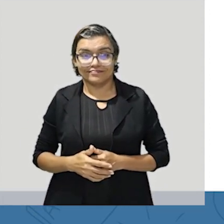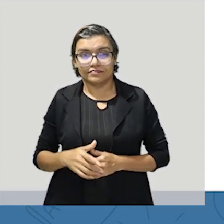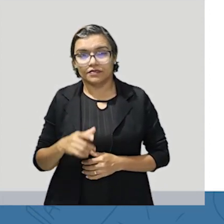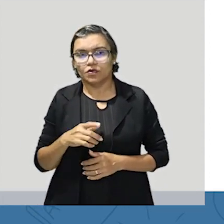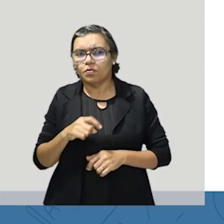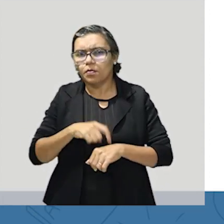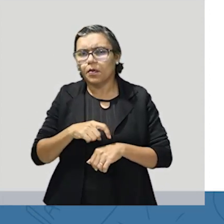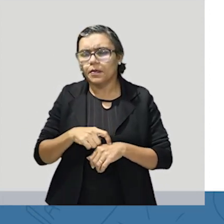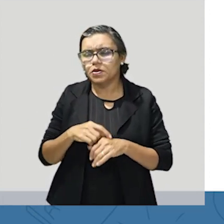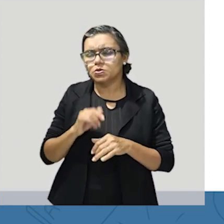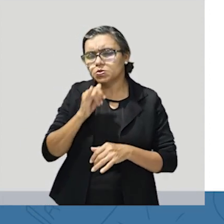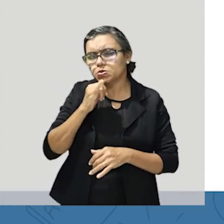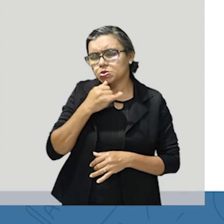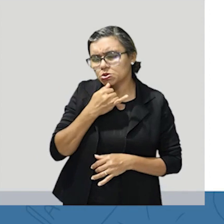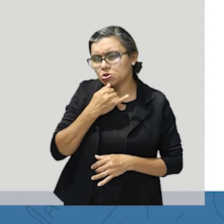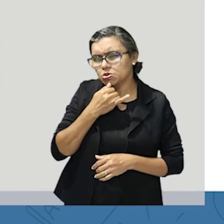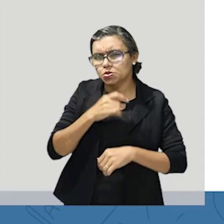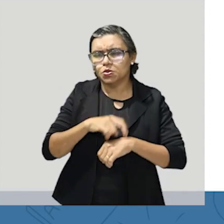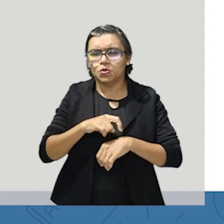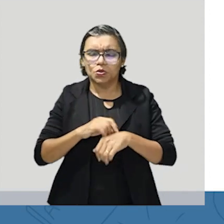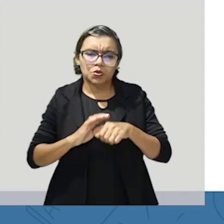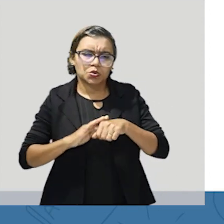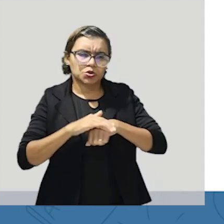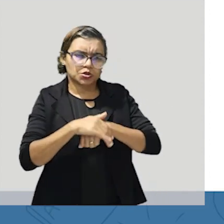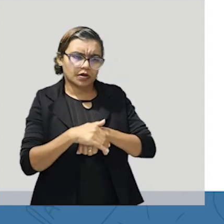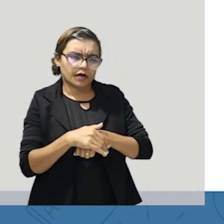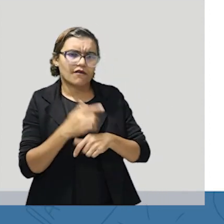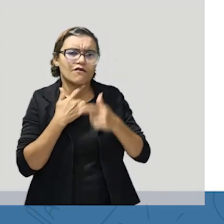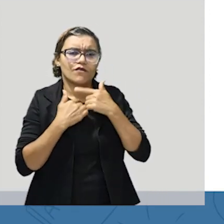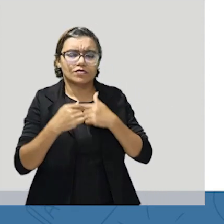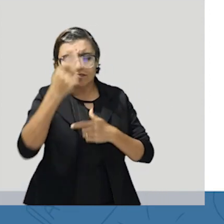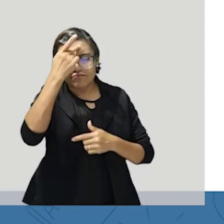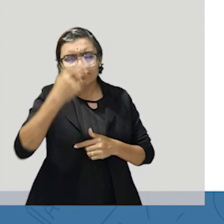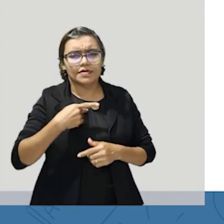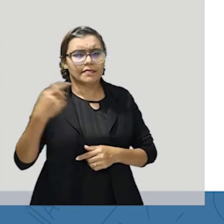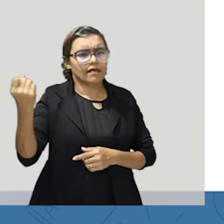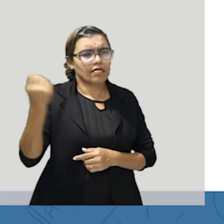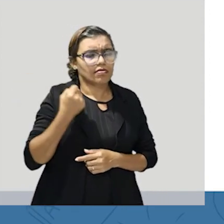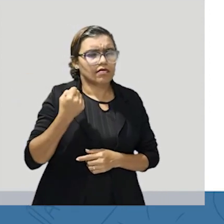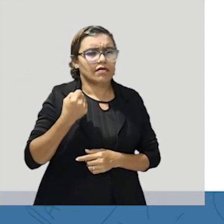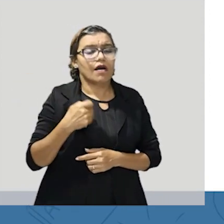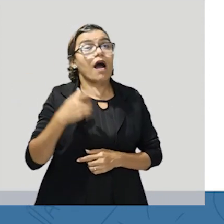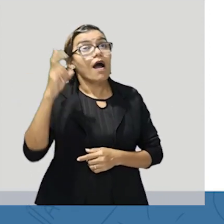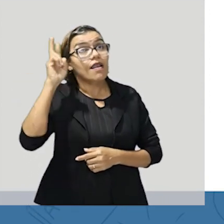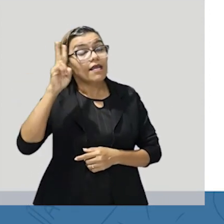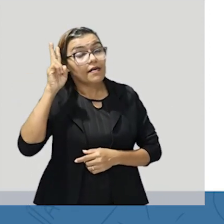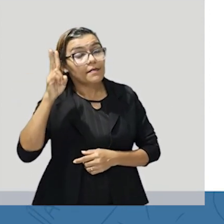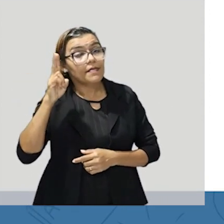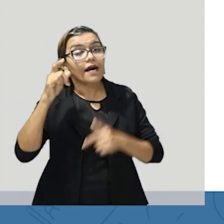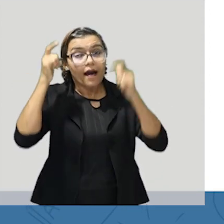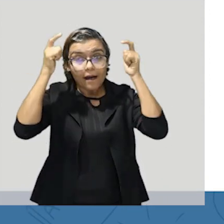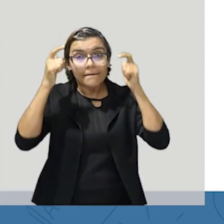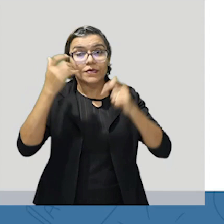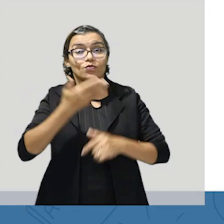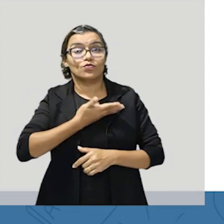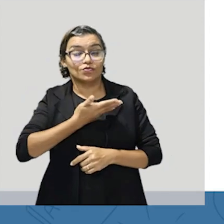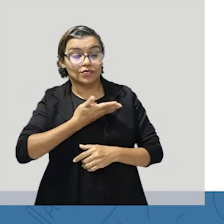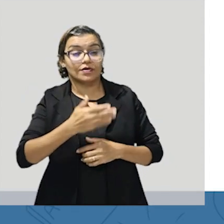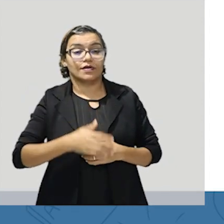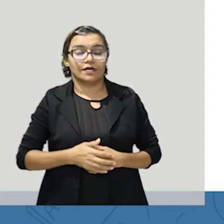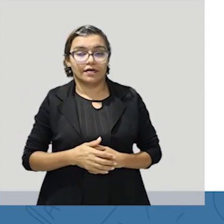não ter jeito quando de noite me der vontade de me matar lá sou amigo do Rei terei a mulher que eu quero